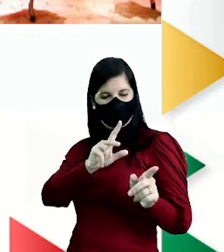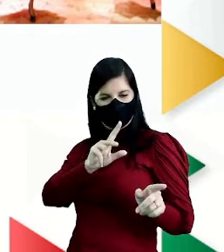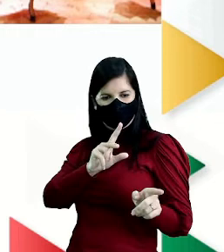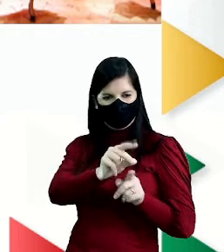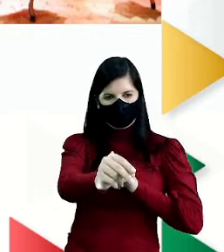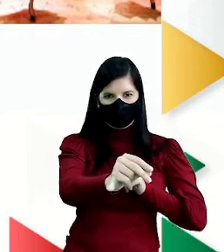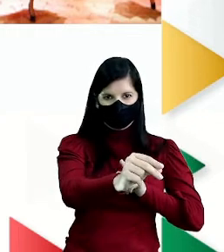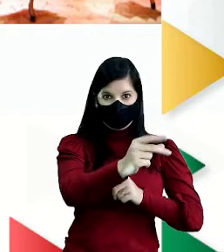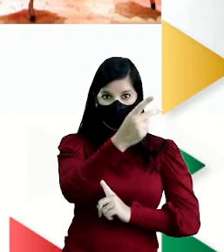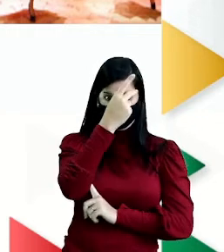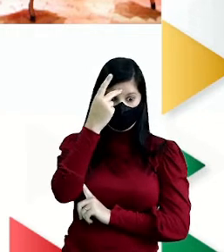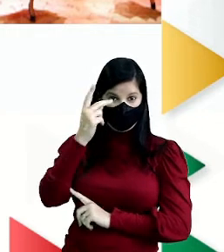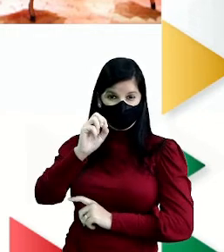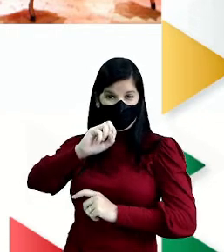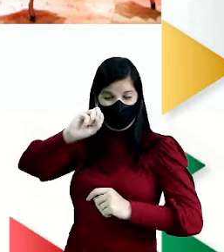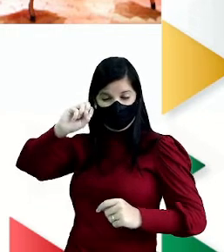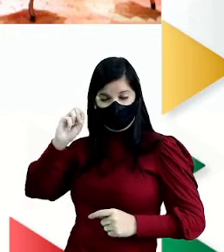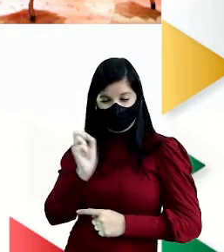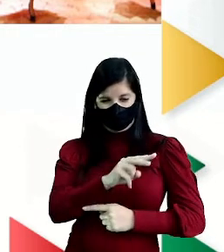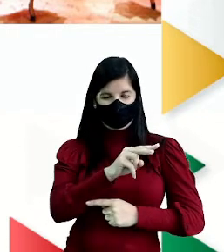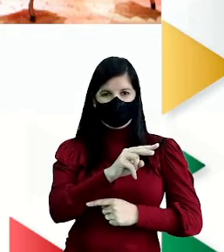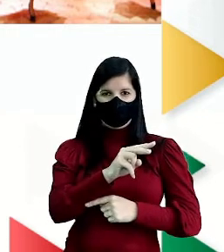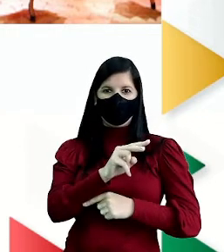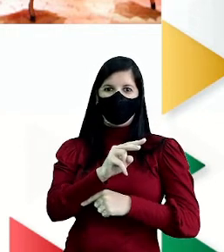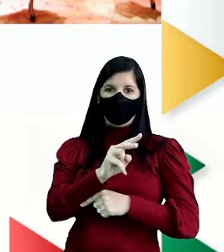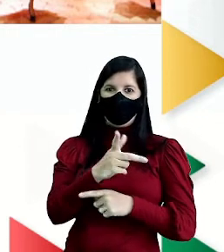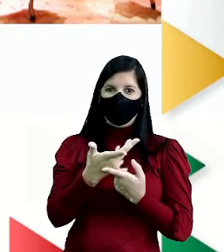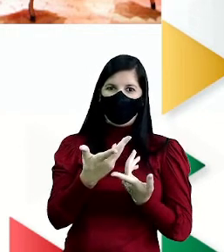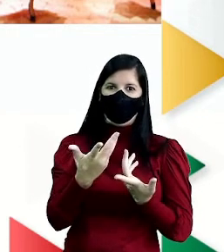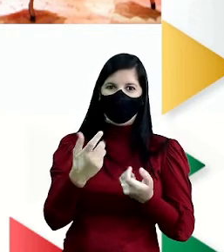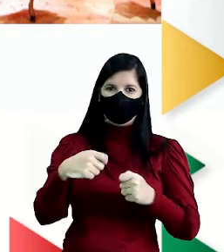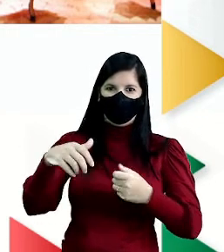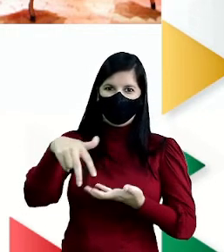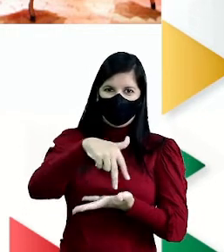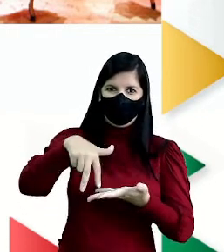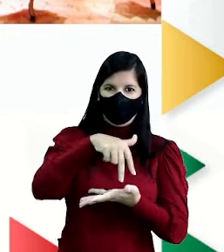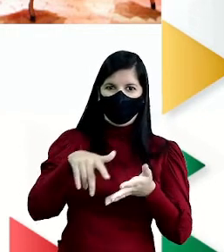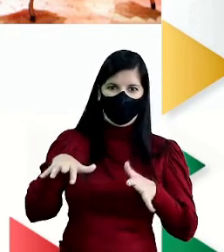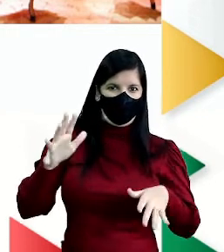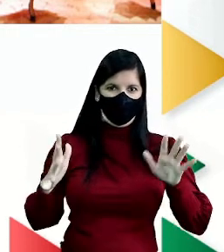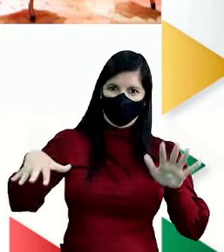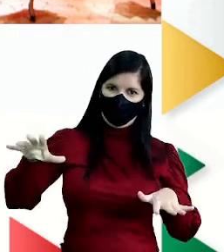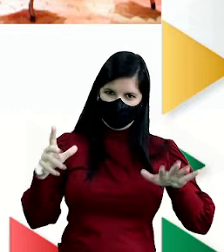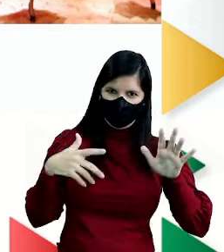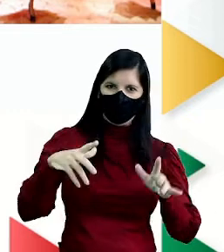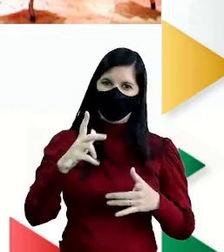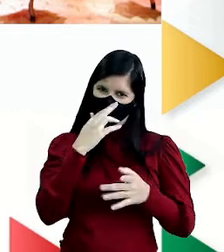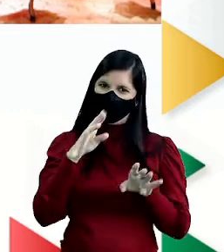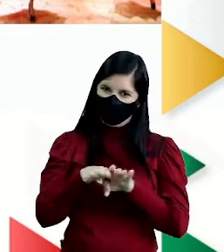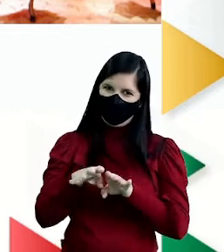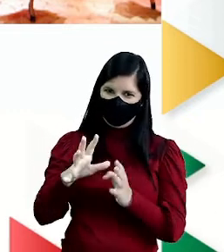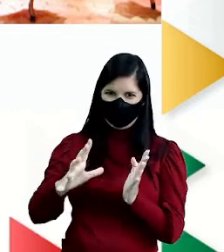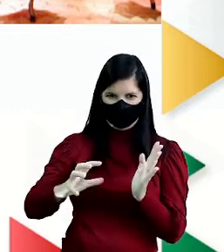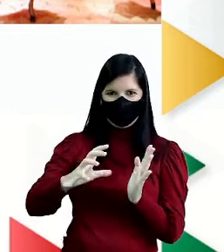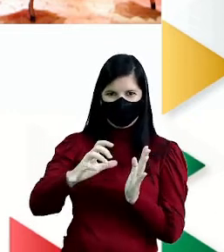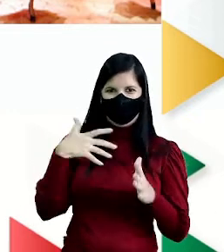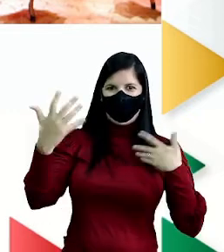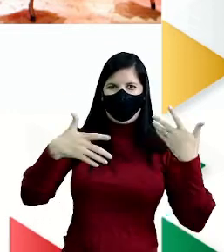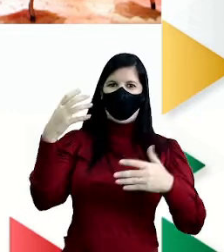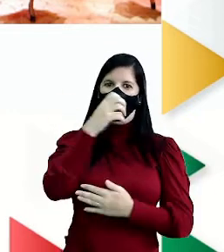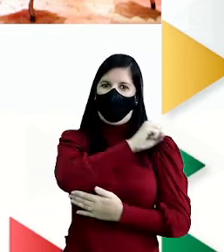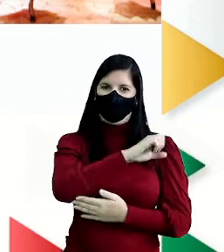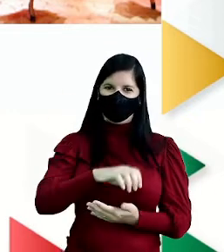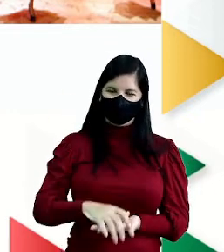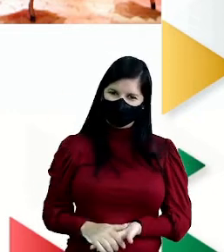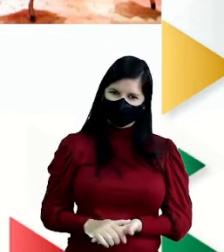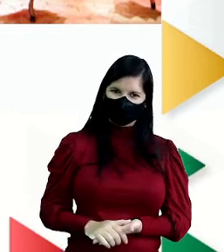pessoa envenenada que para se curar dançasse uma versão frenética da tarantela, né? Então, por isso que é uma dança bastante alegre e rápida. Reza essa